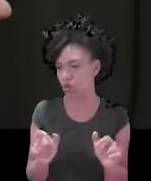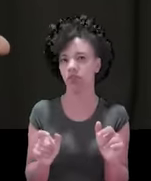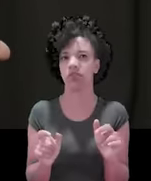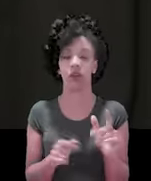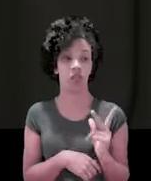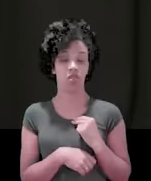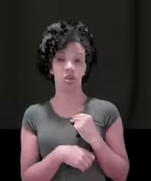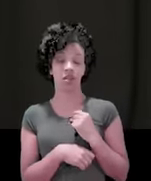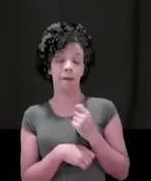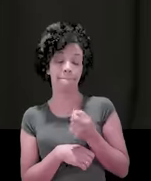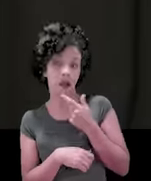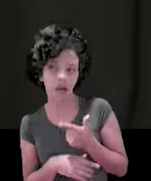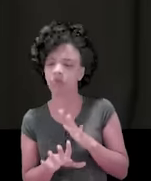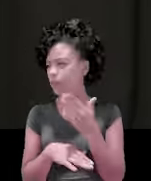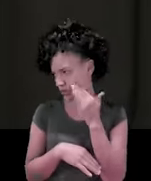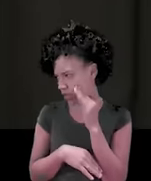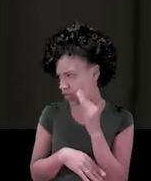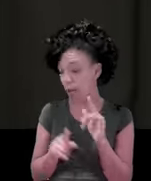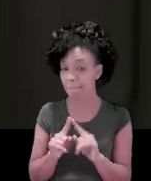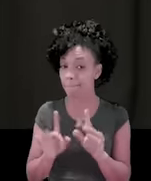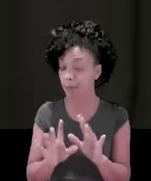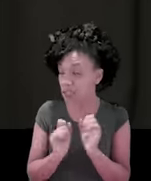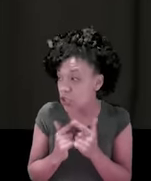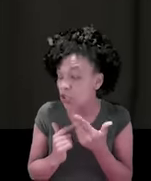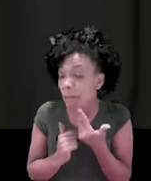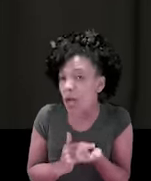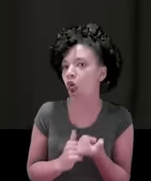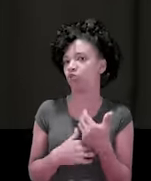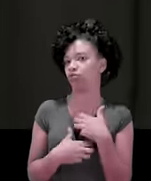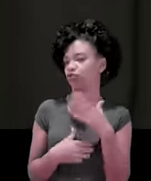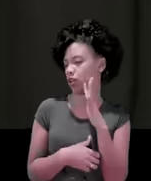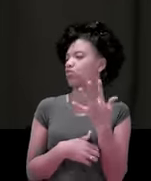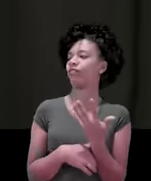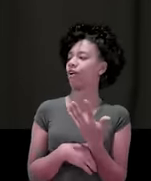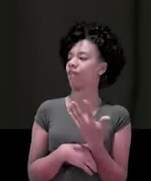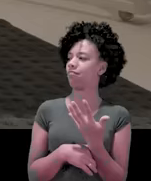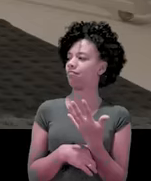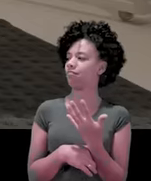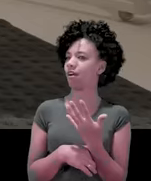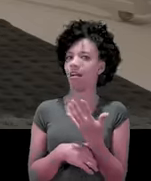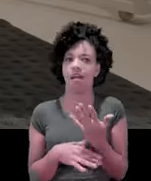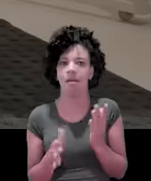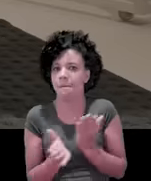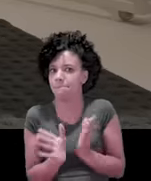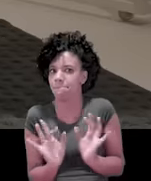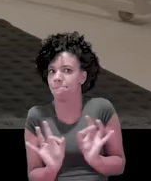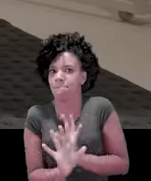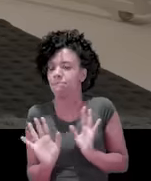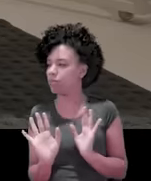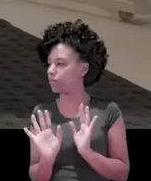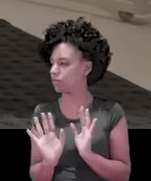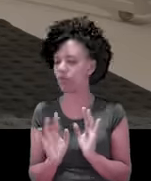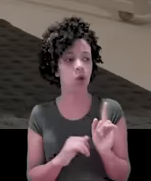as pessoas ficam muito assim não essa piada não sei o que eu entendo só que assim a melhor forma de você resolver isso É enfrentando favor